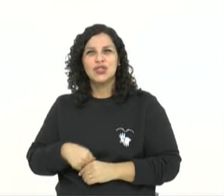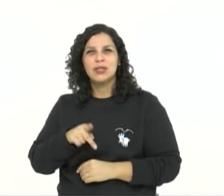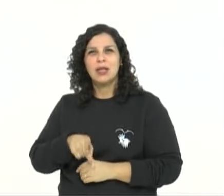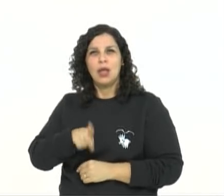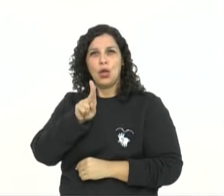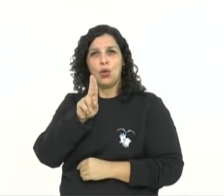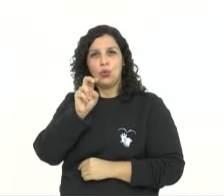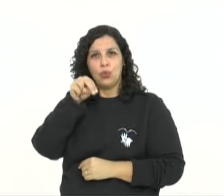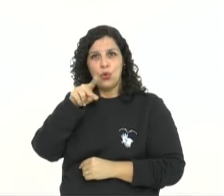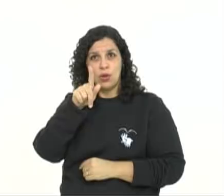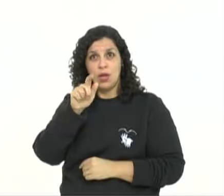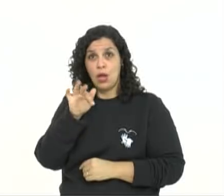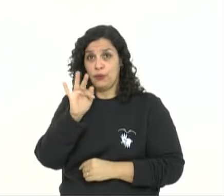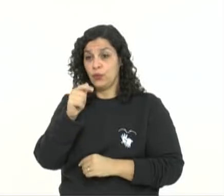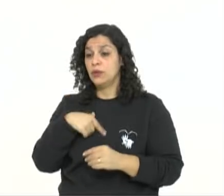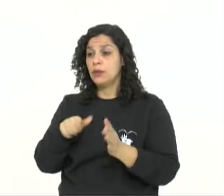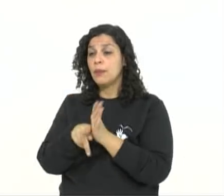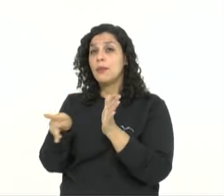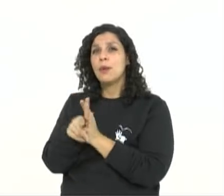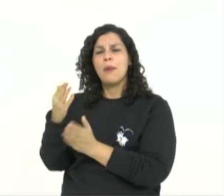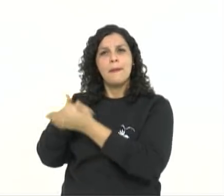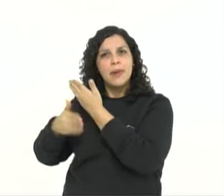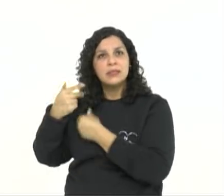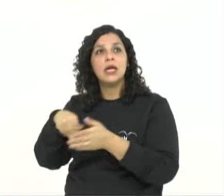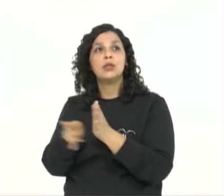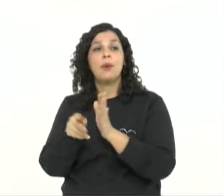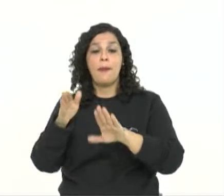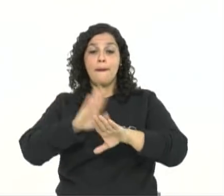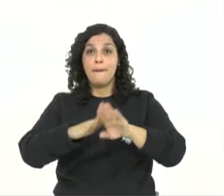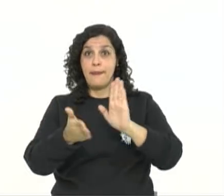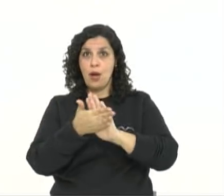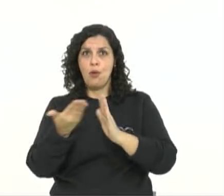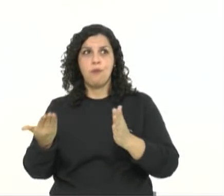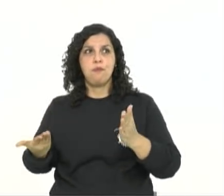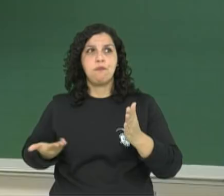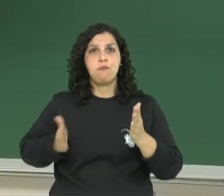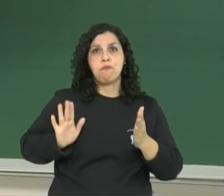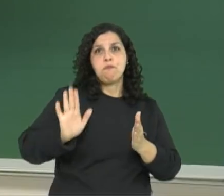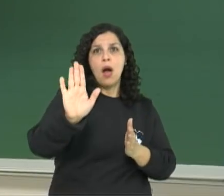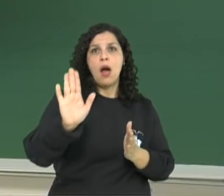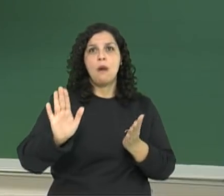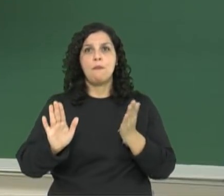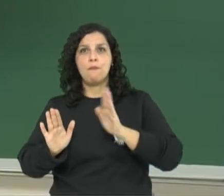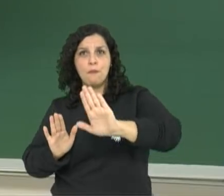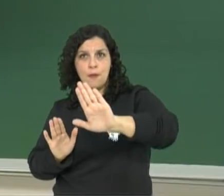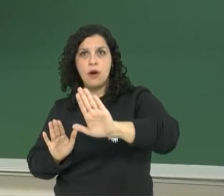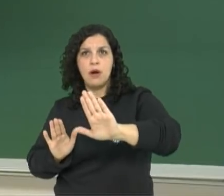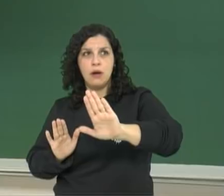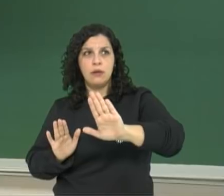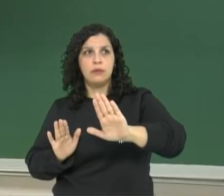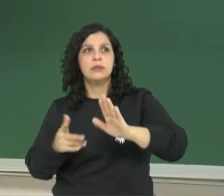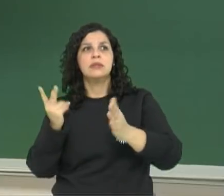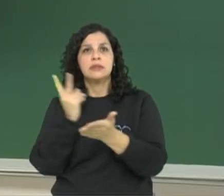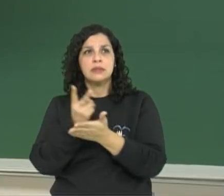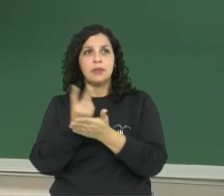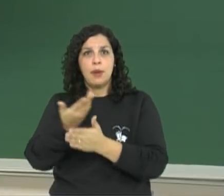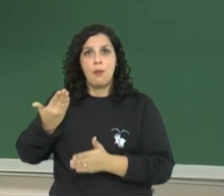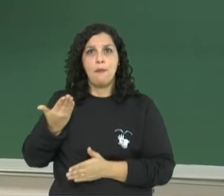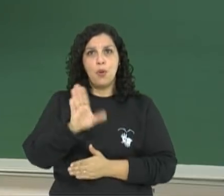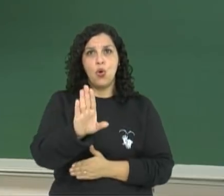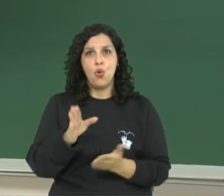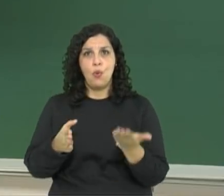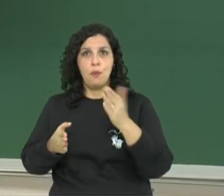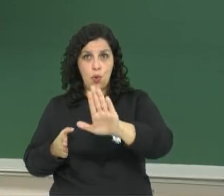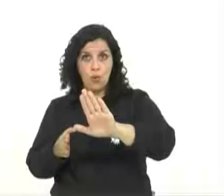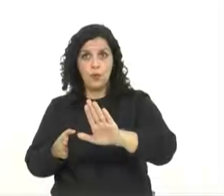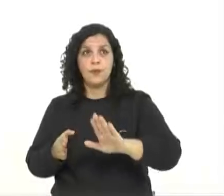Thai utilizava-se de golpes com as palmas das mãos, tá? Com o golpe mão usando a palma,